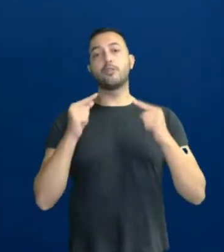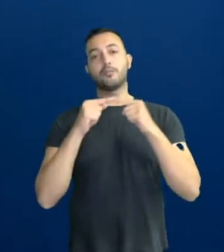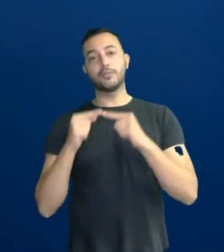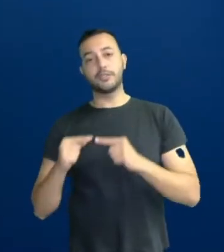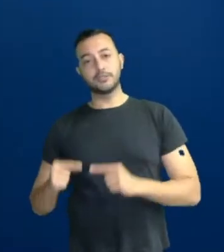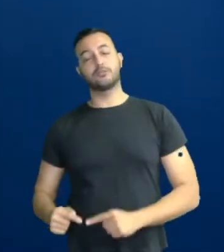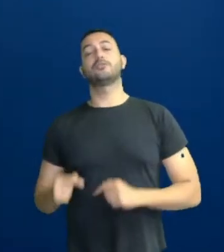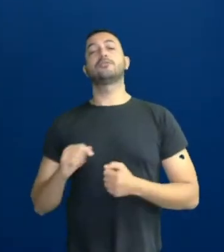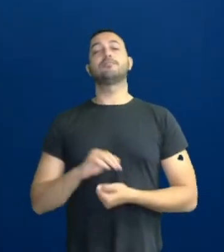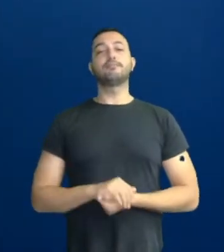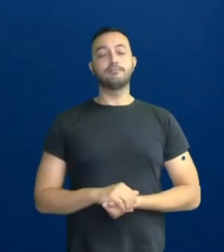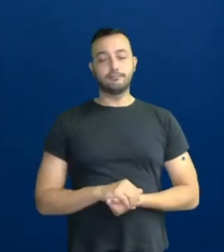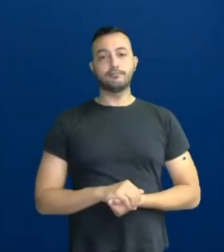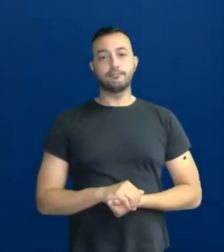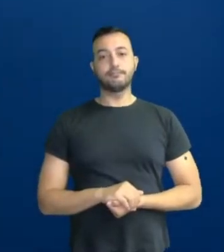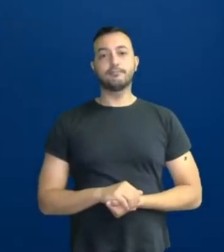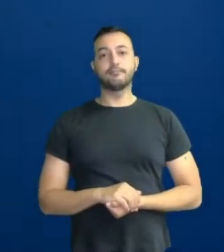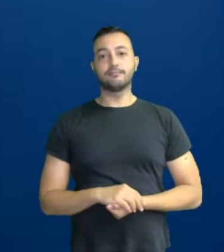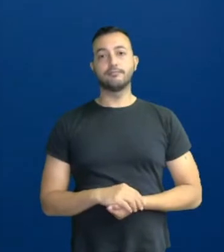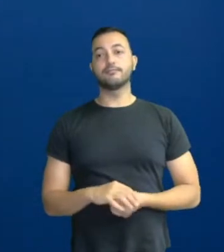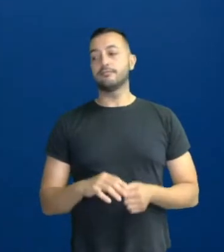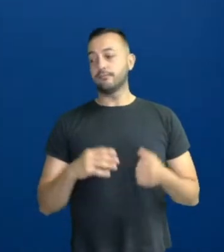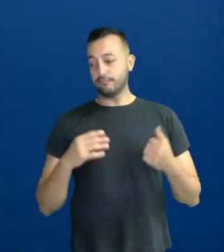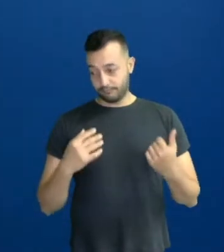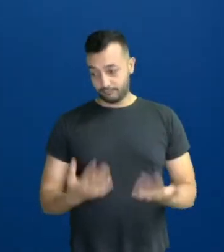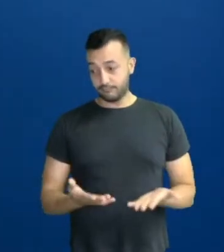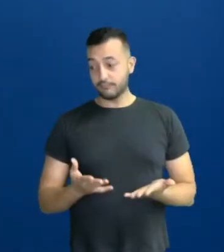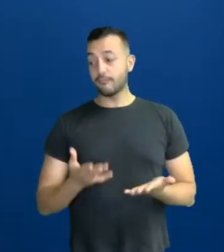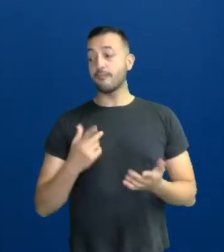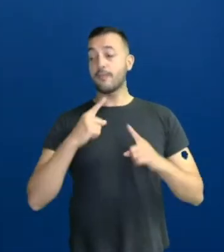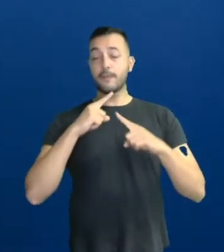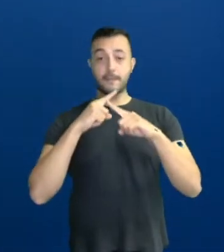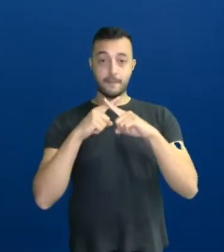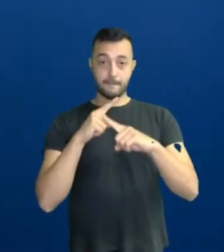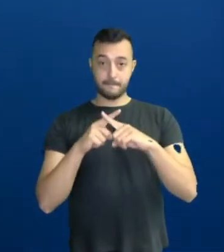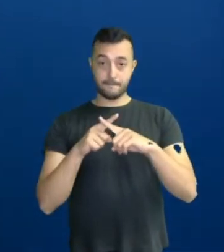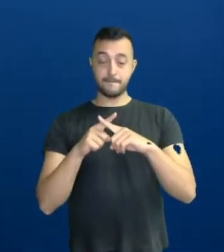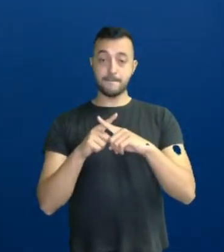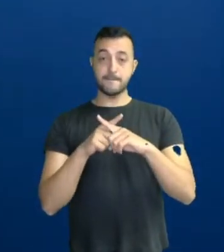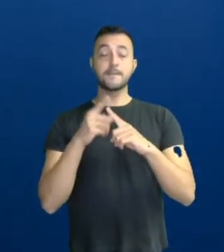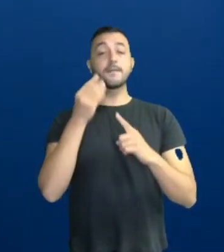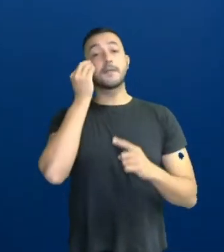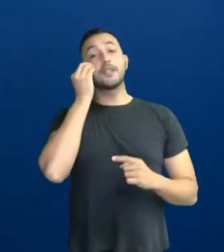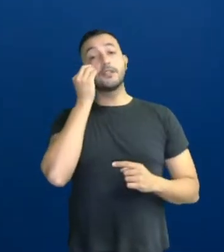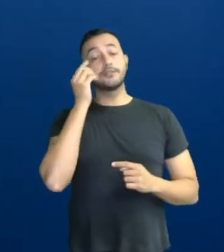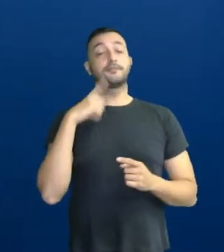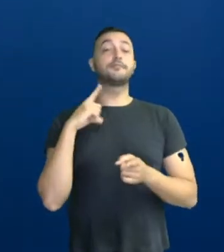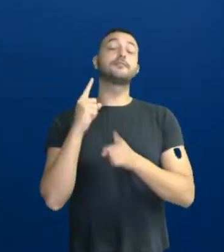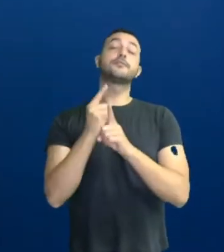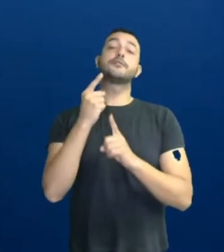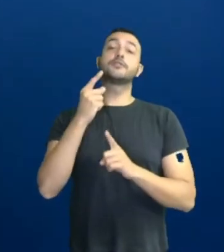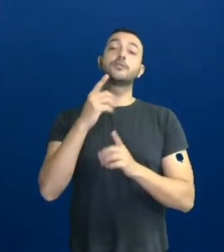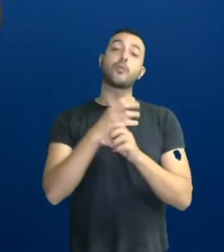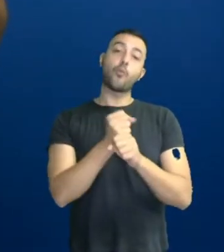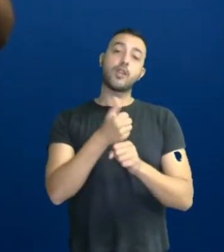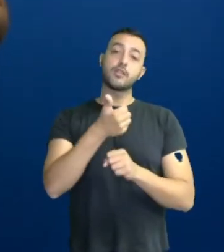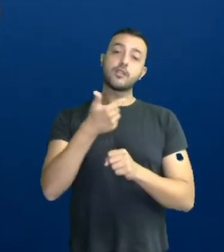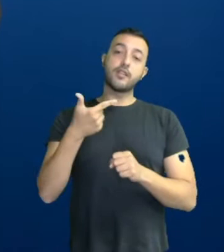120 combinações, tá? Ao realizarmos a multiplicação, vemos que encontramos